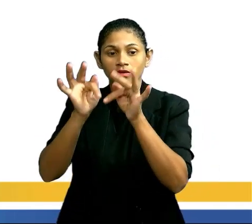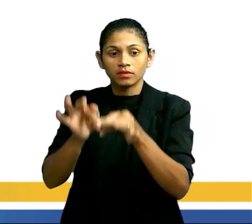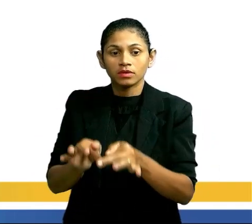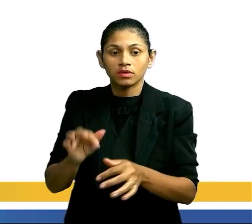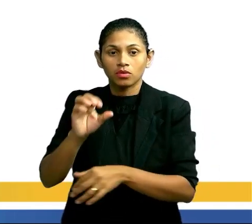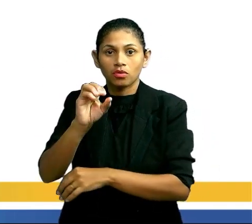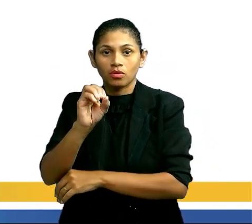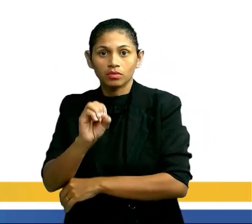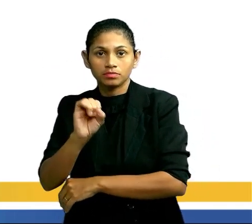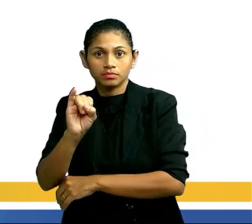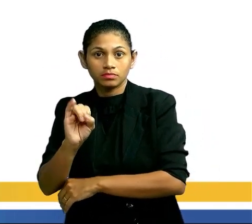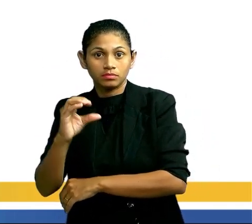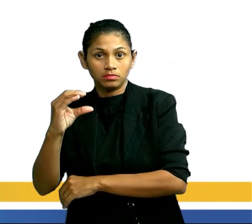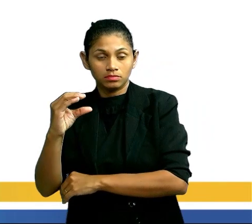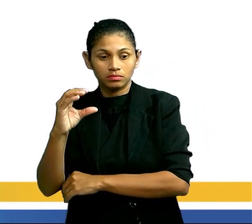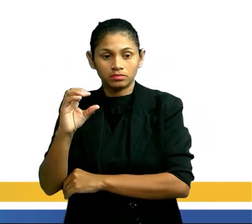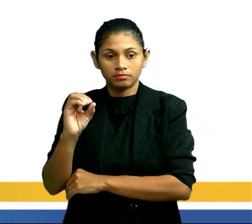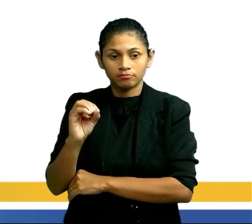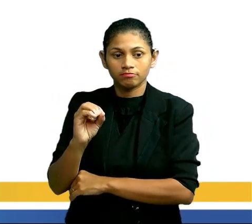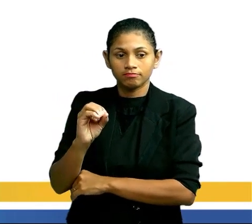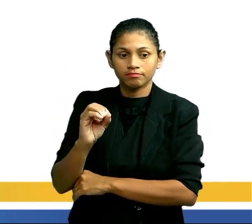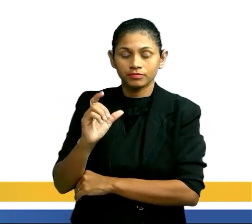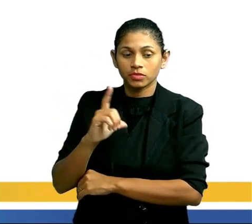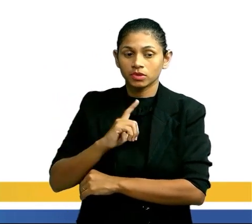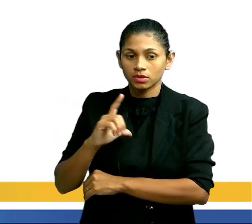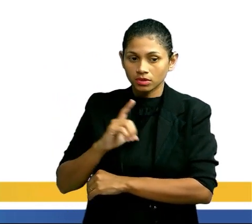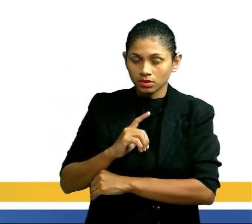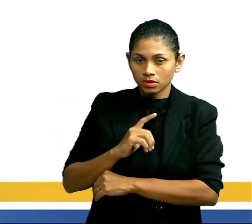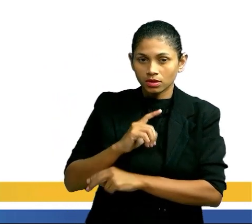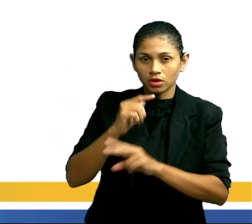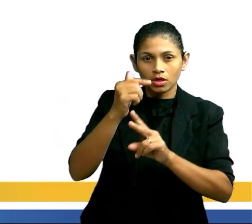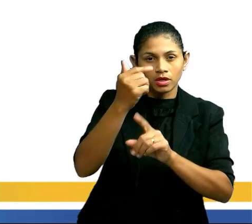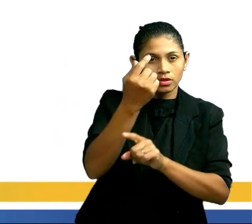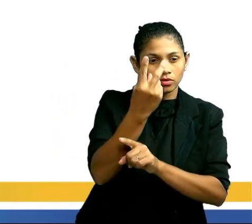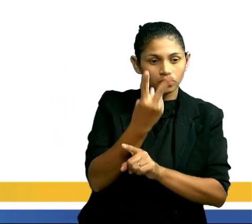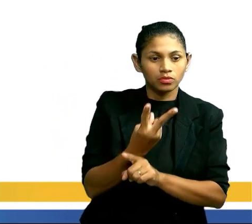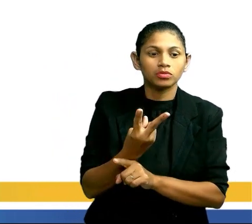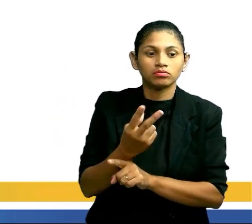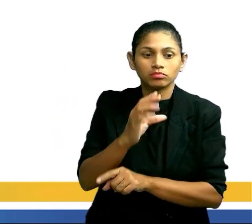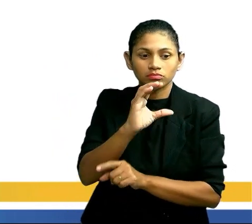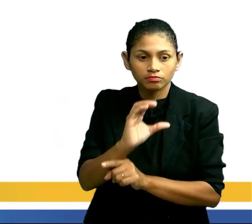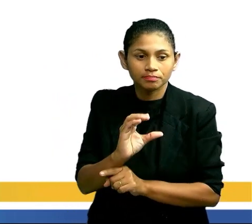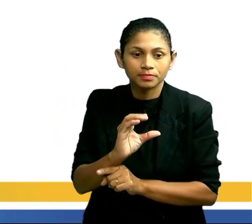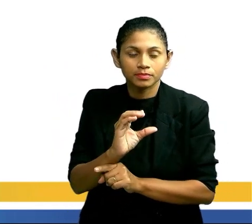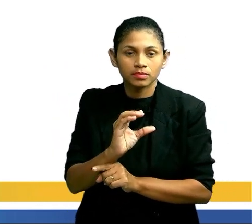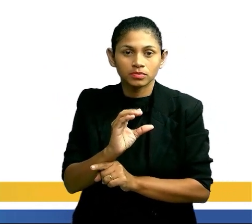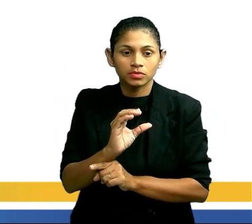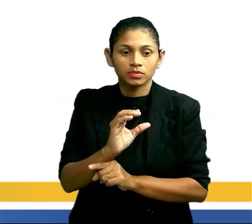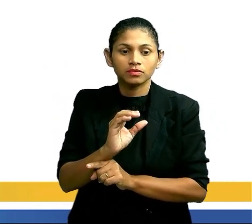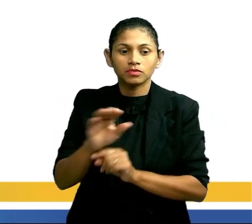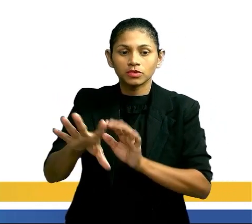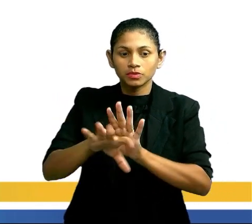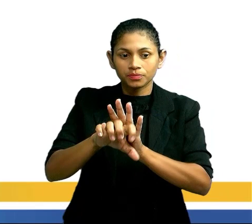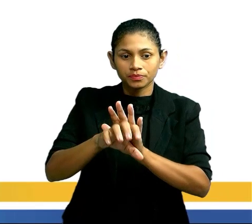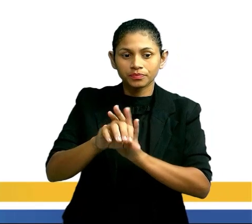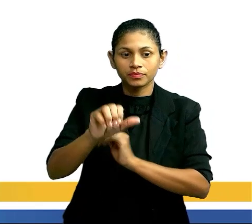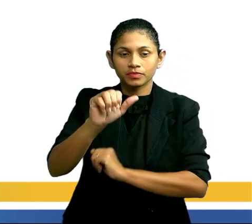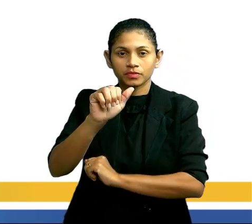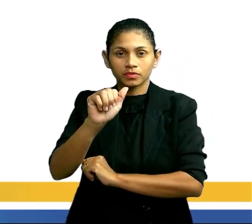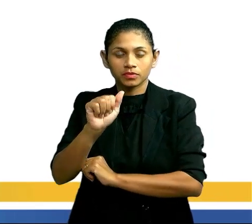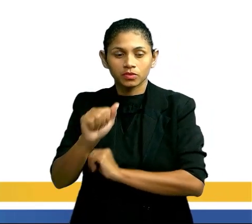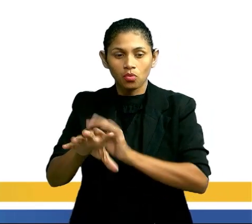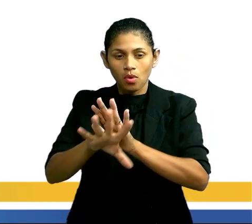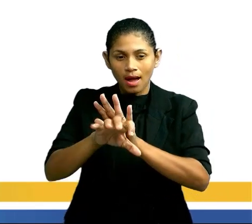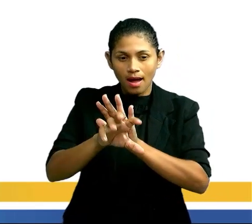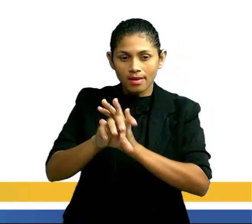perfeito? Então eu tenho aí 2 carbonos, então eu tenho um ácido etanóico, et, tá? 2 carbonos,